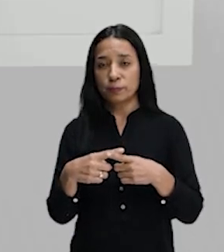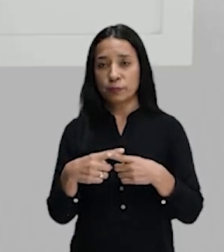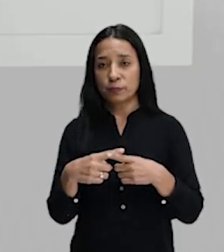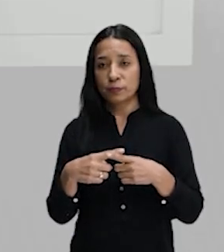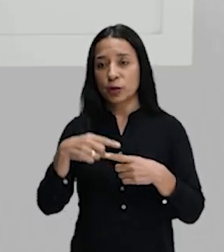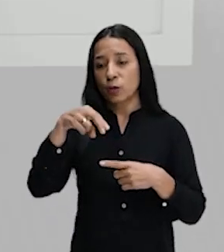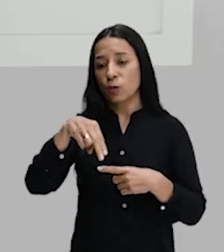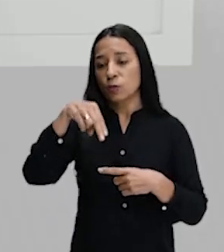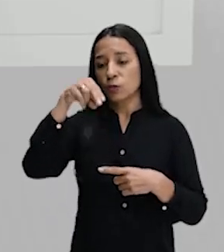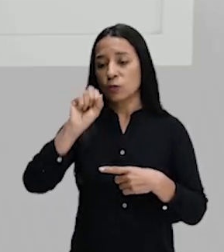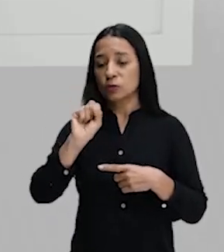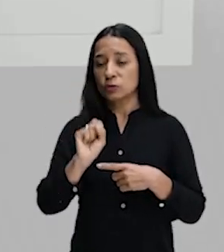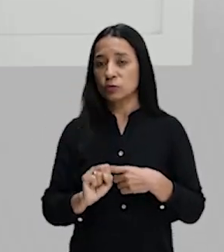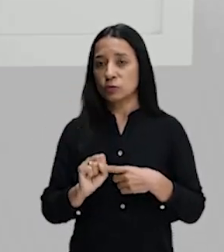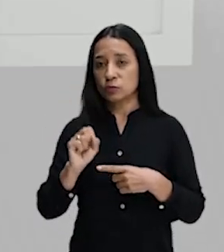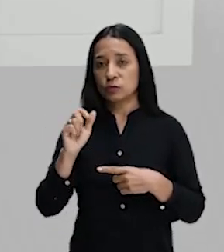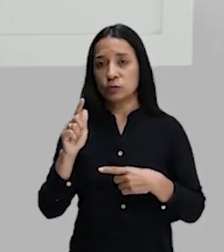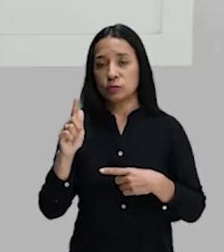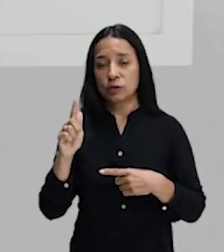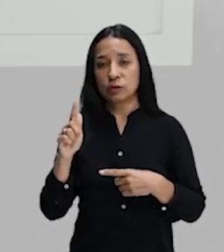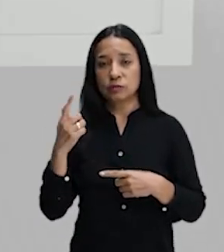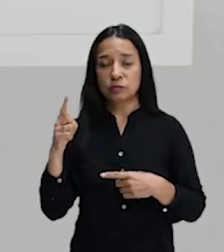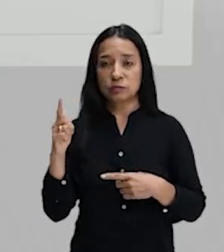do norte e sul geográfico, certo?